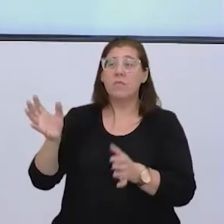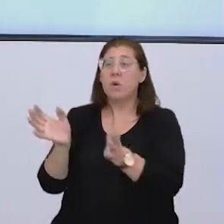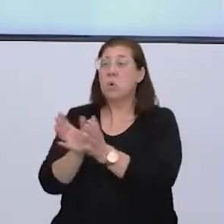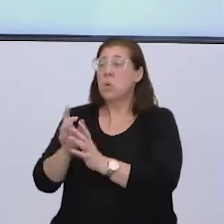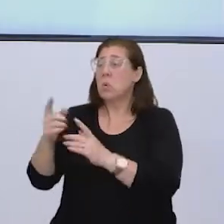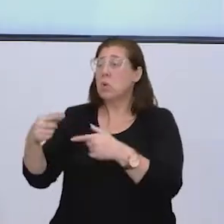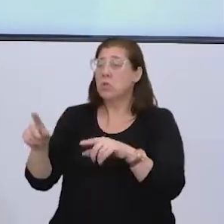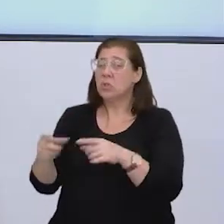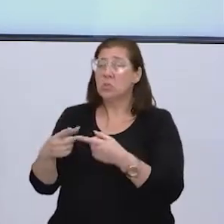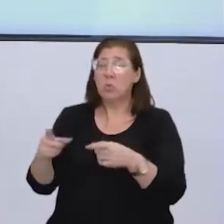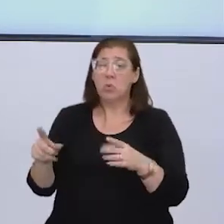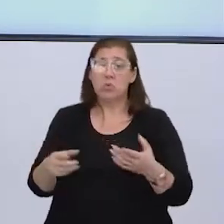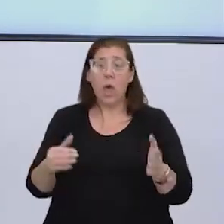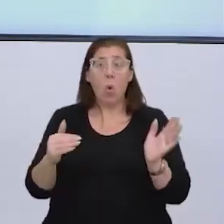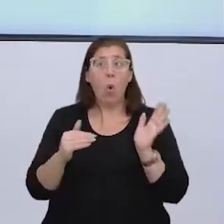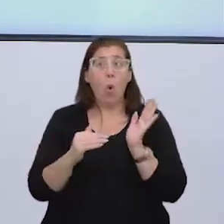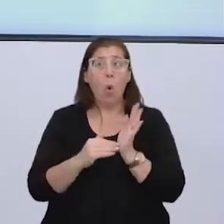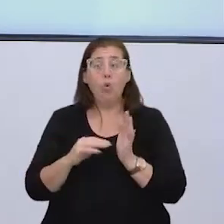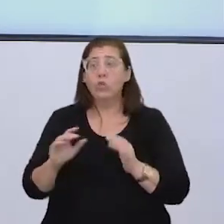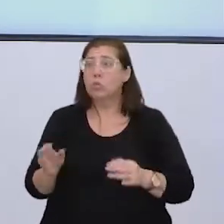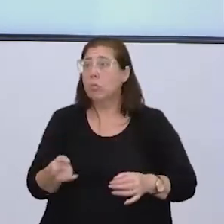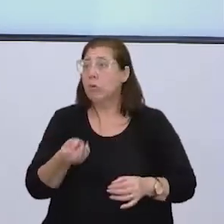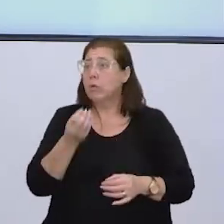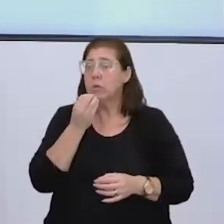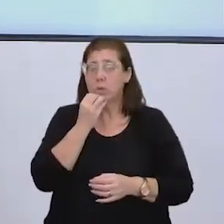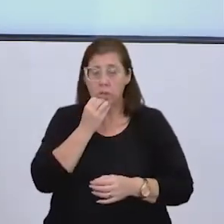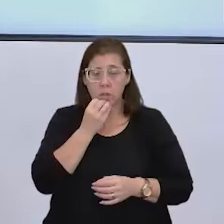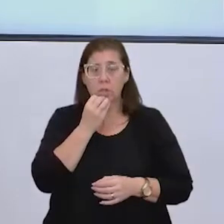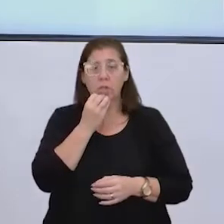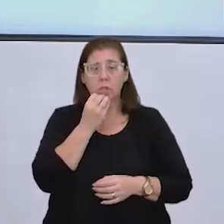fazer show. Tipo, é a última oportunidade que eu tenho de ver o Ozzy.